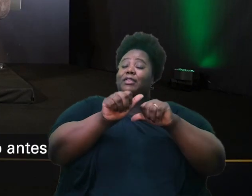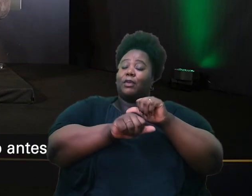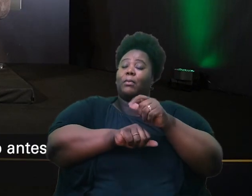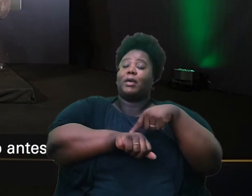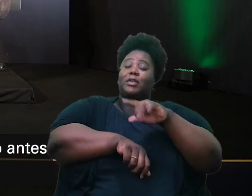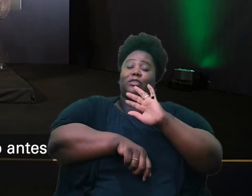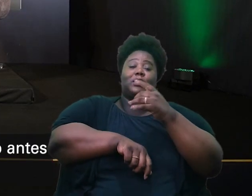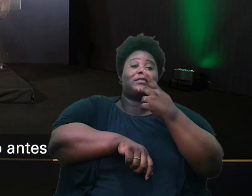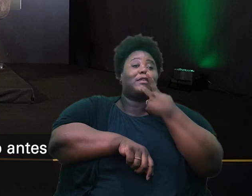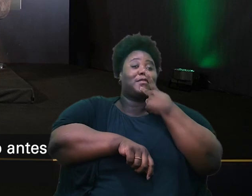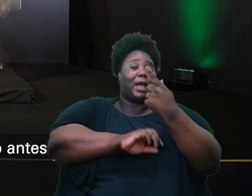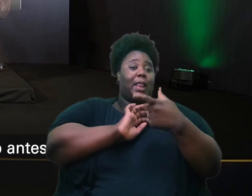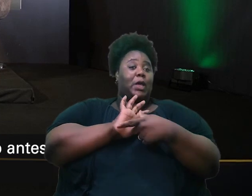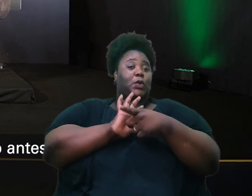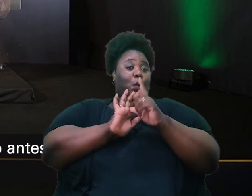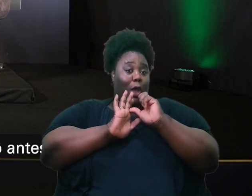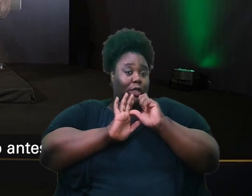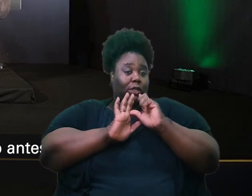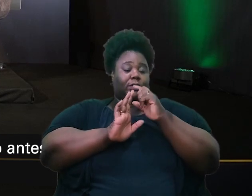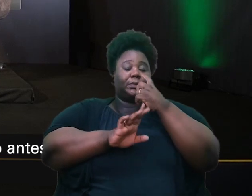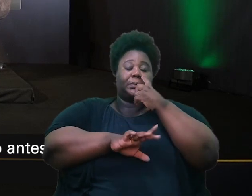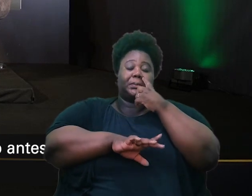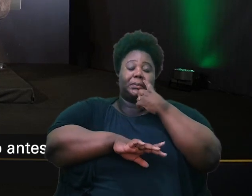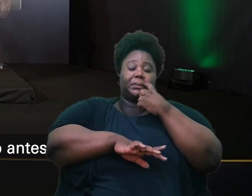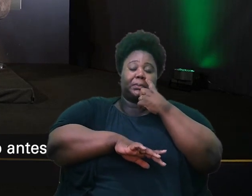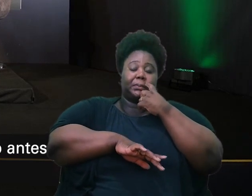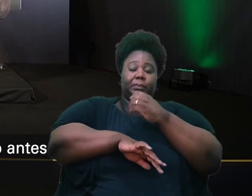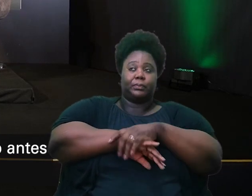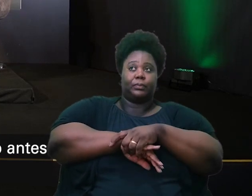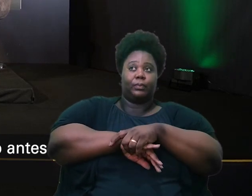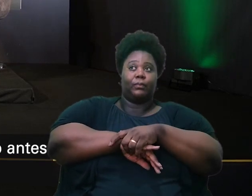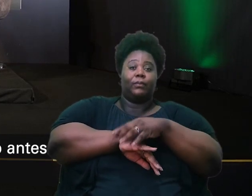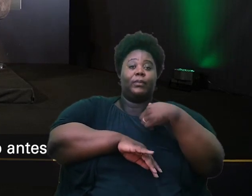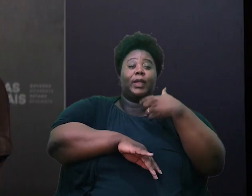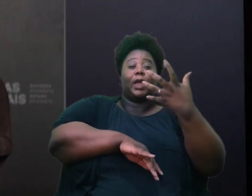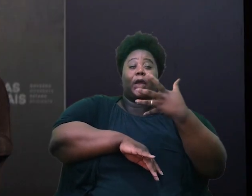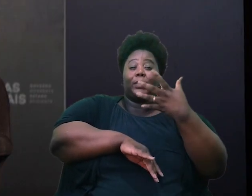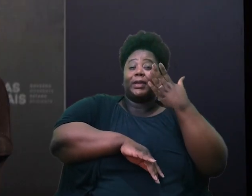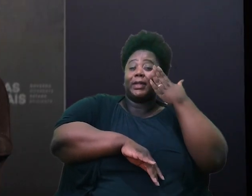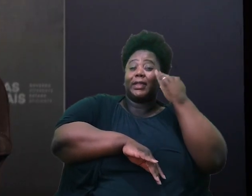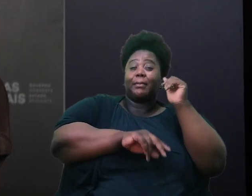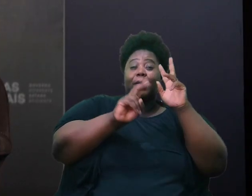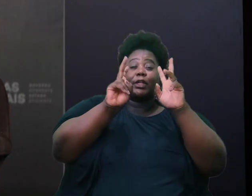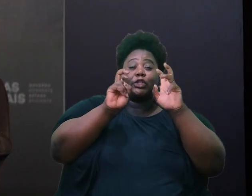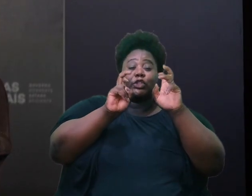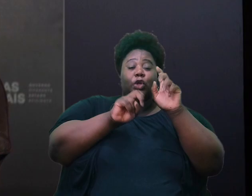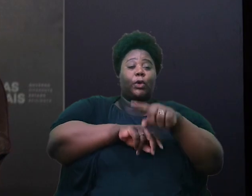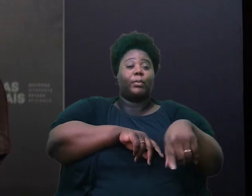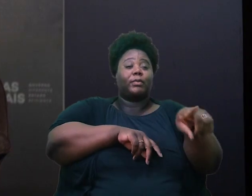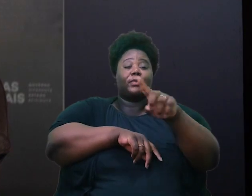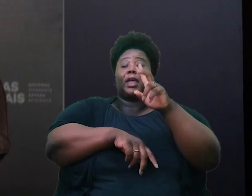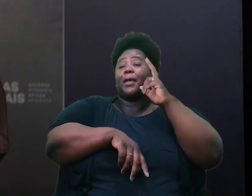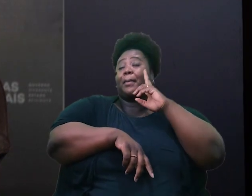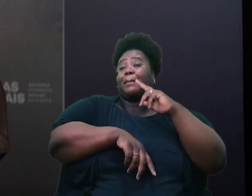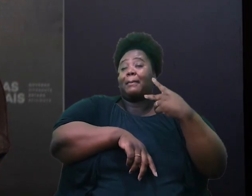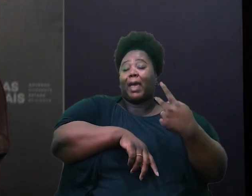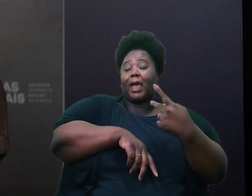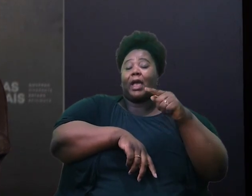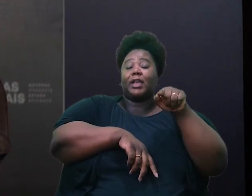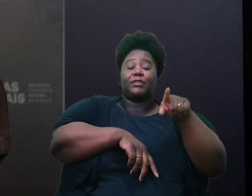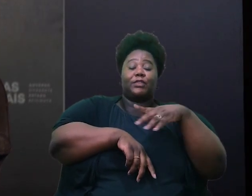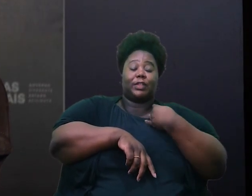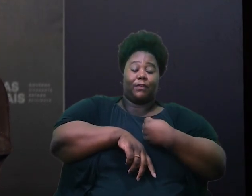pouco dizendo isso antes, e aí eu queria te ouvir sobre essa Belo Horizonte que